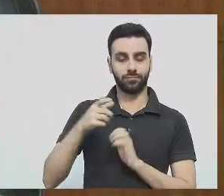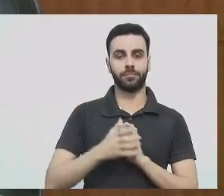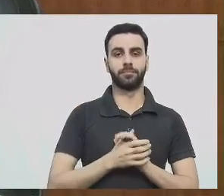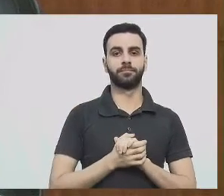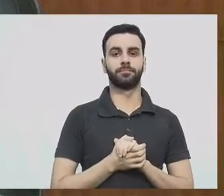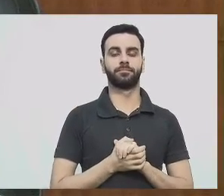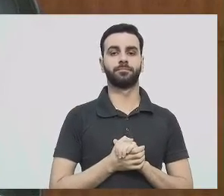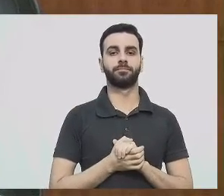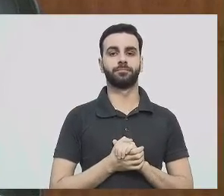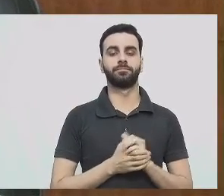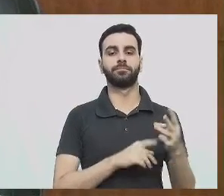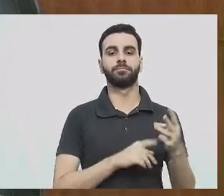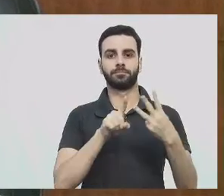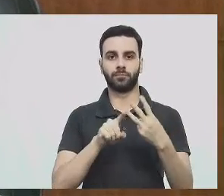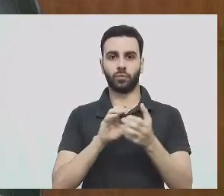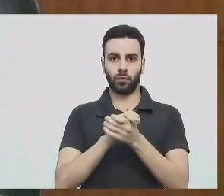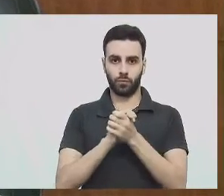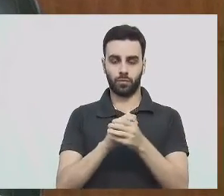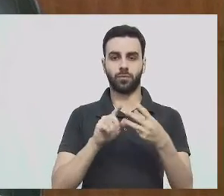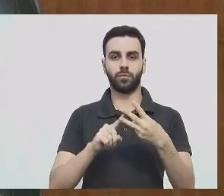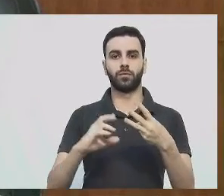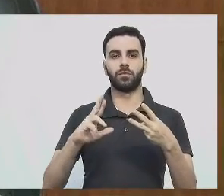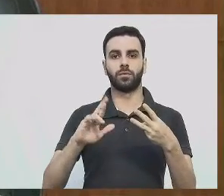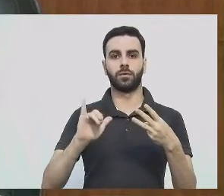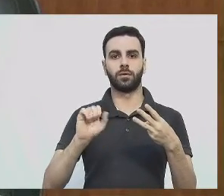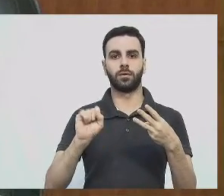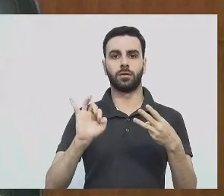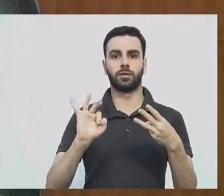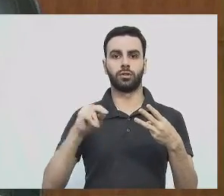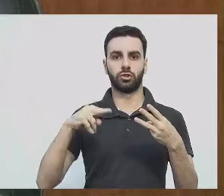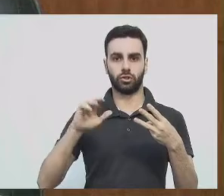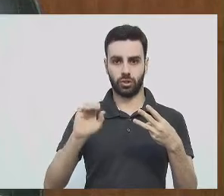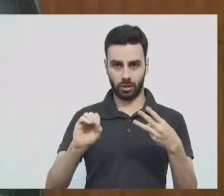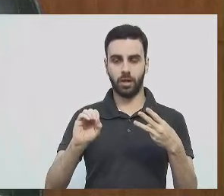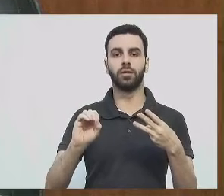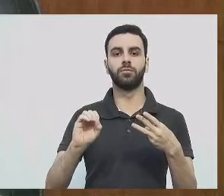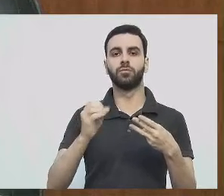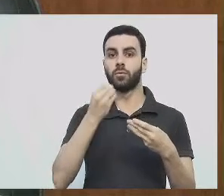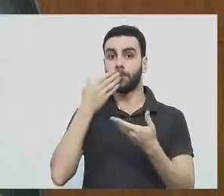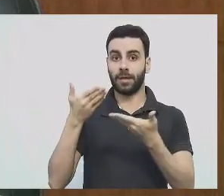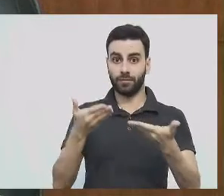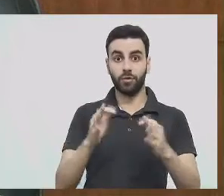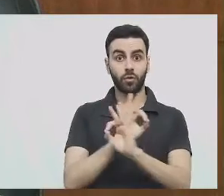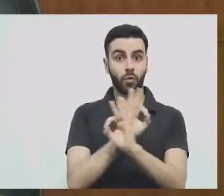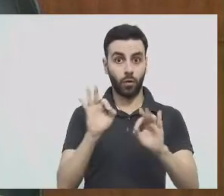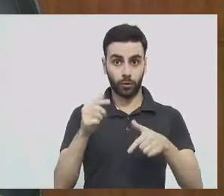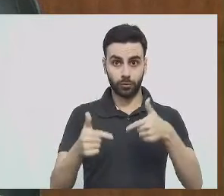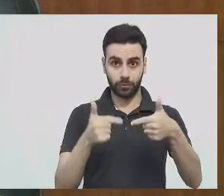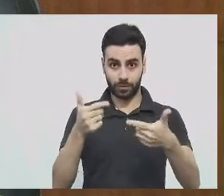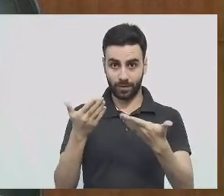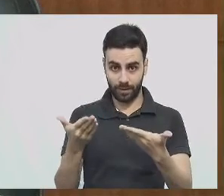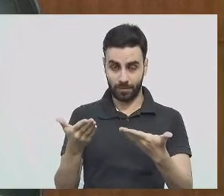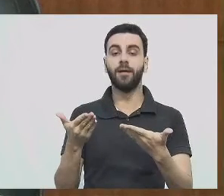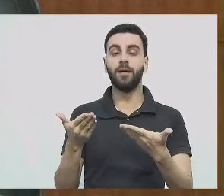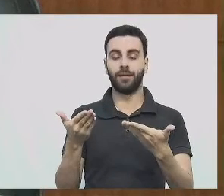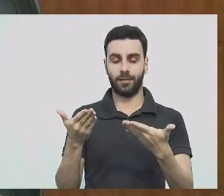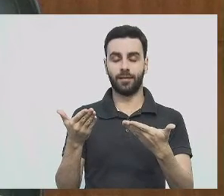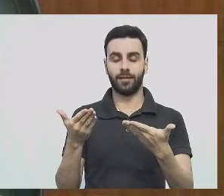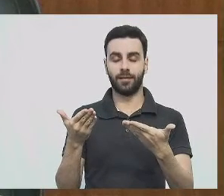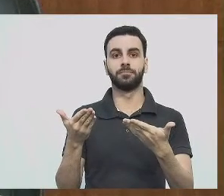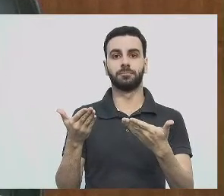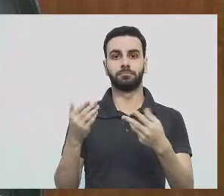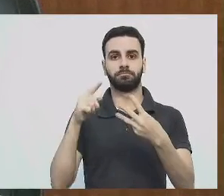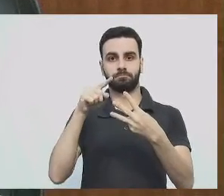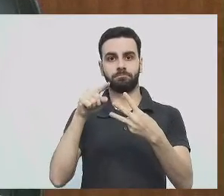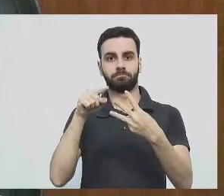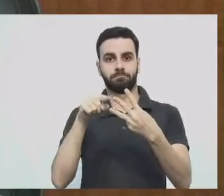gente. Cumprimentar também o Cristiano, o Otolink, seja bem-vindo. Ótimo trabalho para vocês, viu, Sérgio, Cristiano,